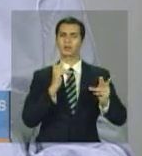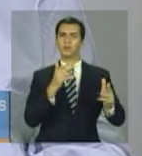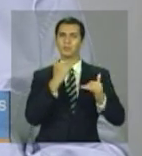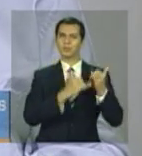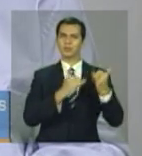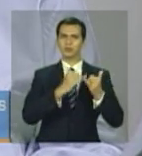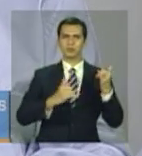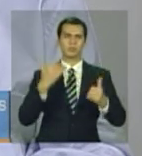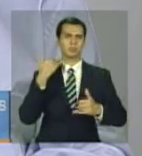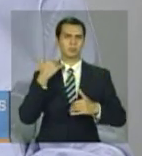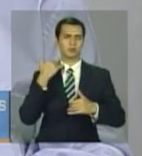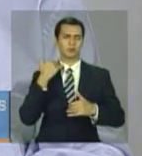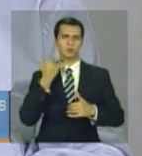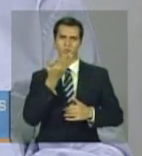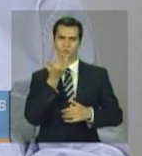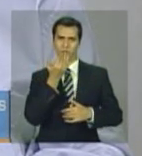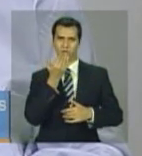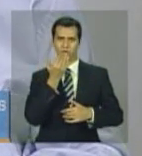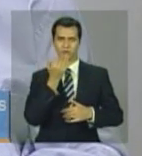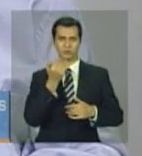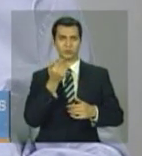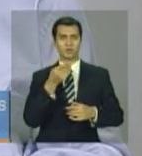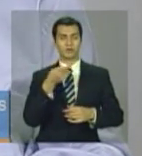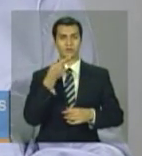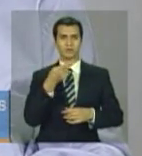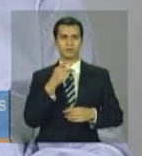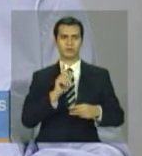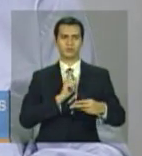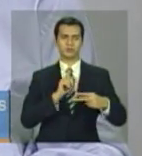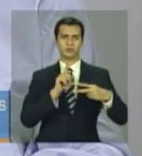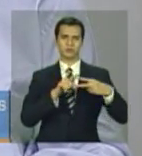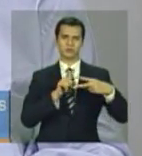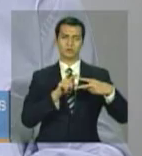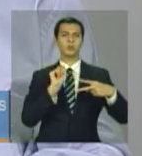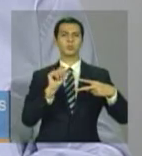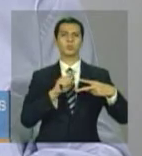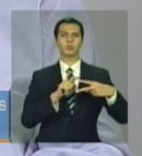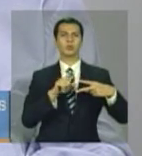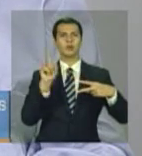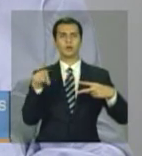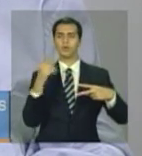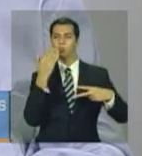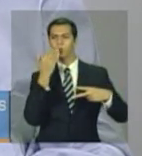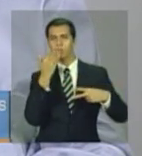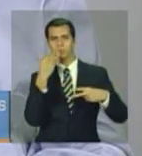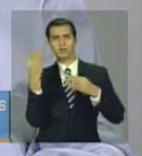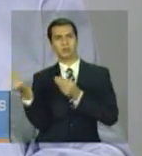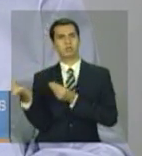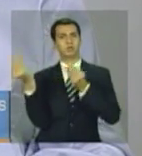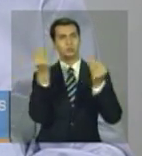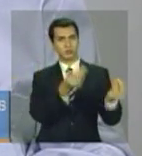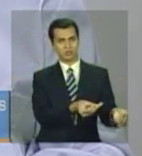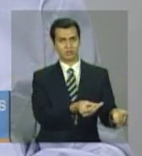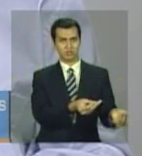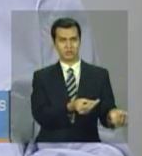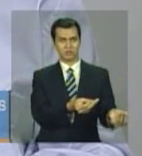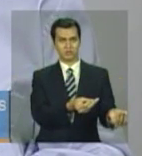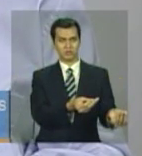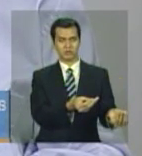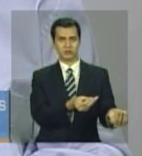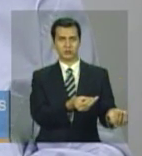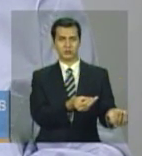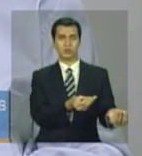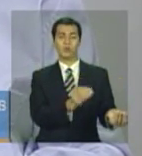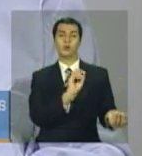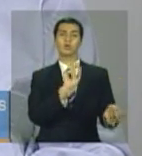assim, como a Maia colocou, nós podemos dividir os equipamentos em dois. Aquele que oferece o alimento para ser produzido, né, nas unidades, nas entidades, ou no restaurante